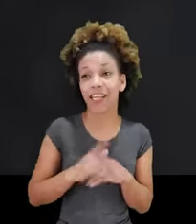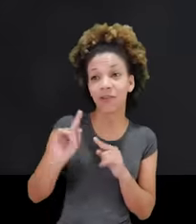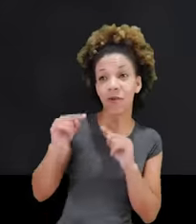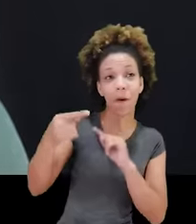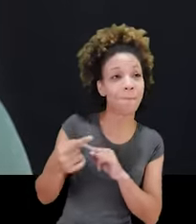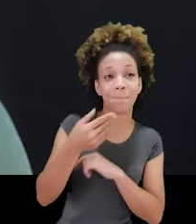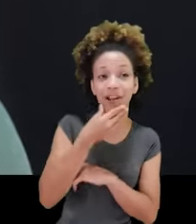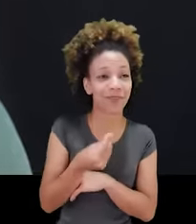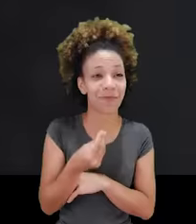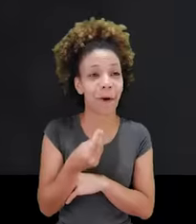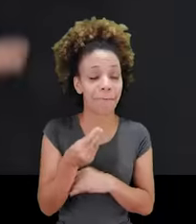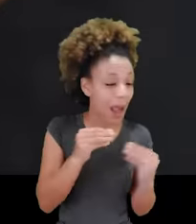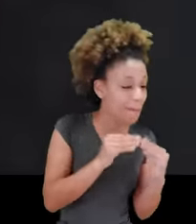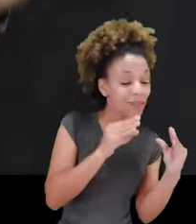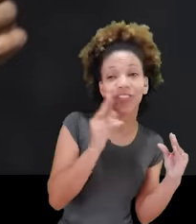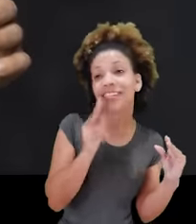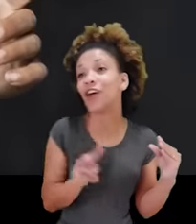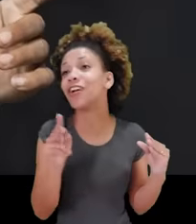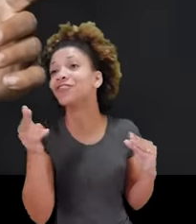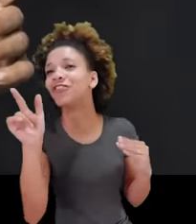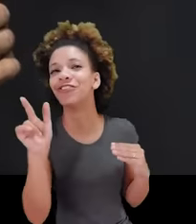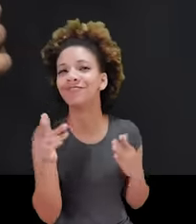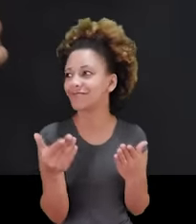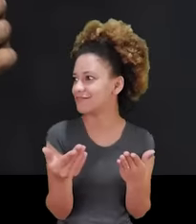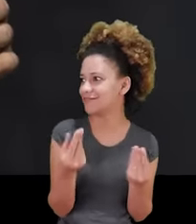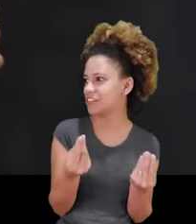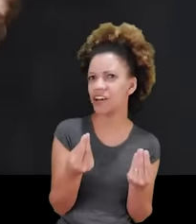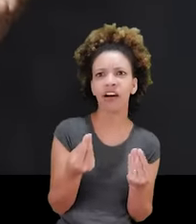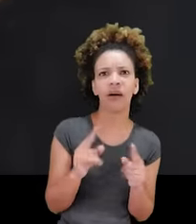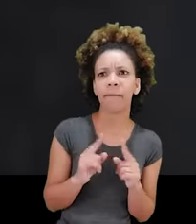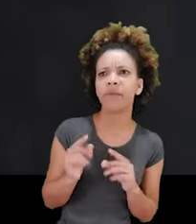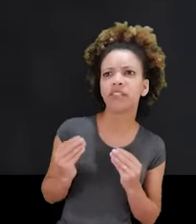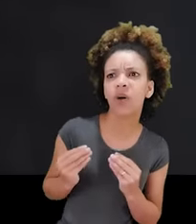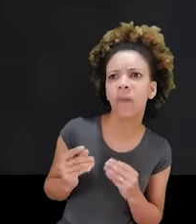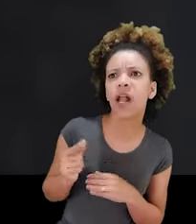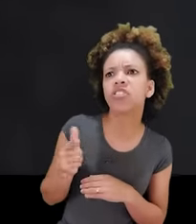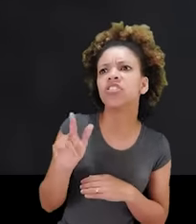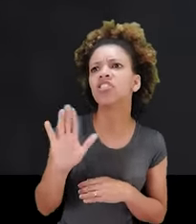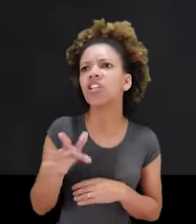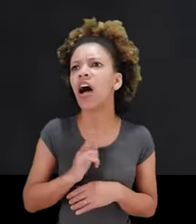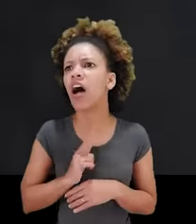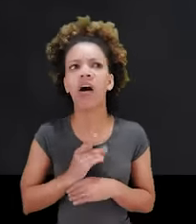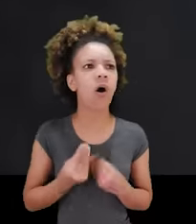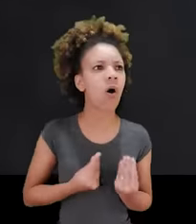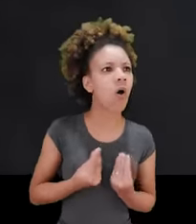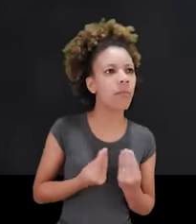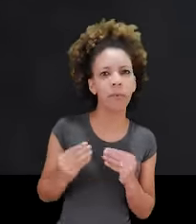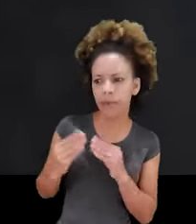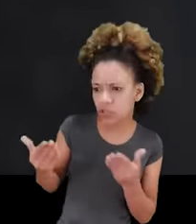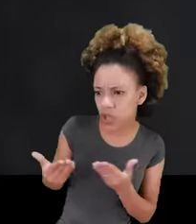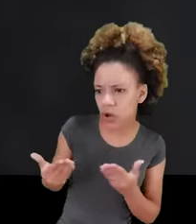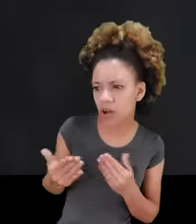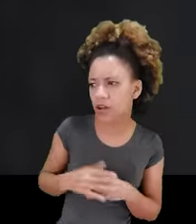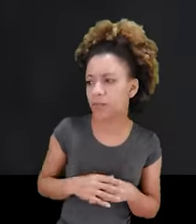próximo cara. Yeah. Ela já tá no outro. Ela já tá no outro. Mas ela já tá com o outro. É isso que acontece. Nós temos essa ideia que